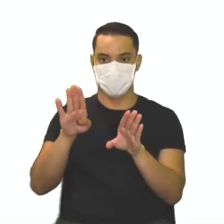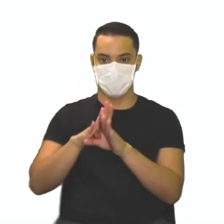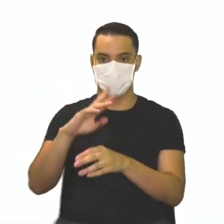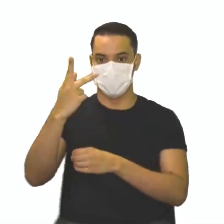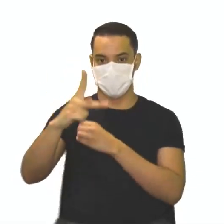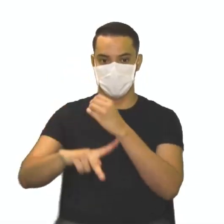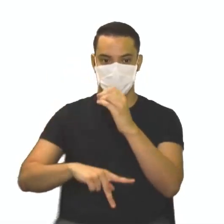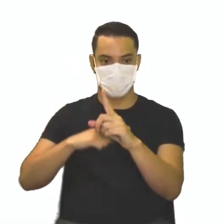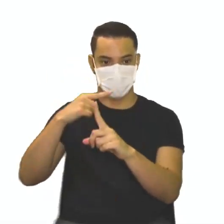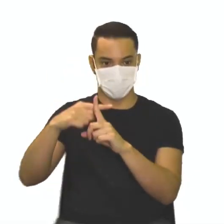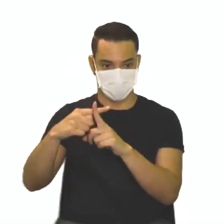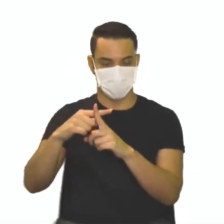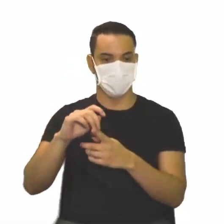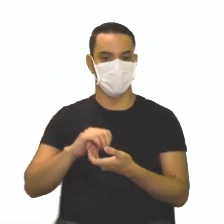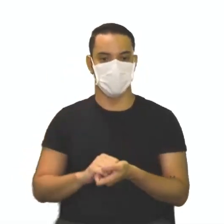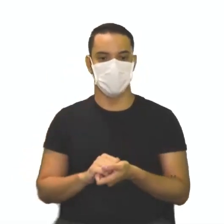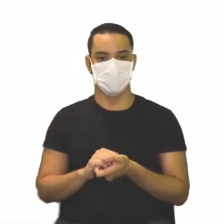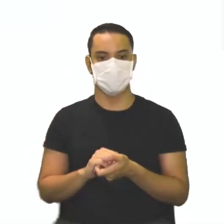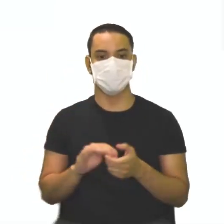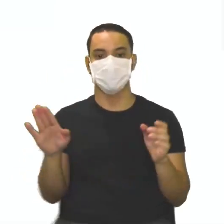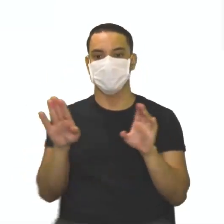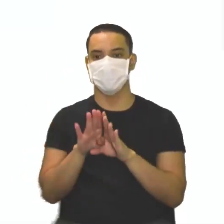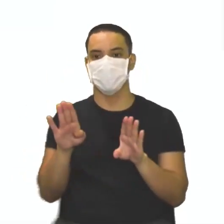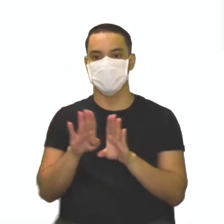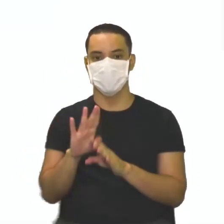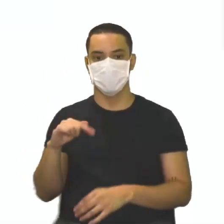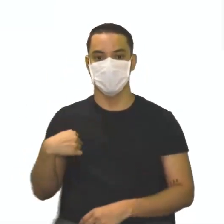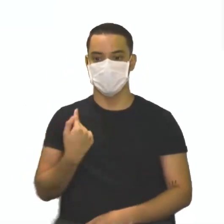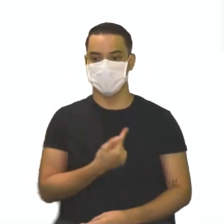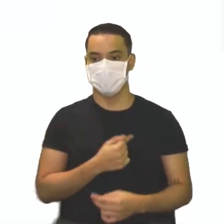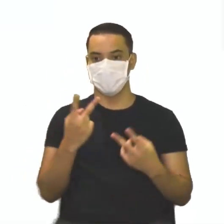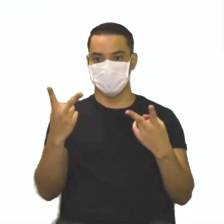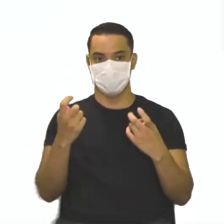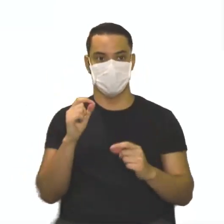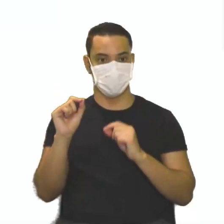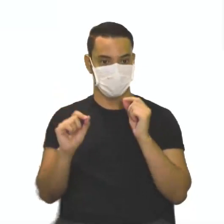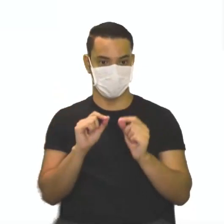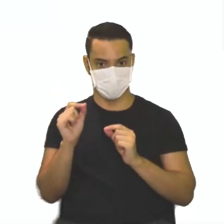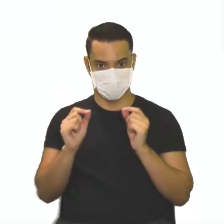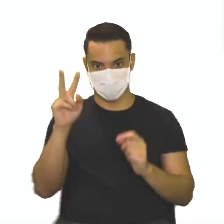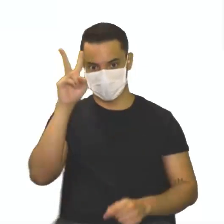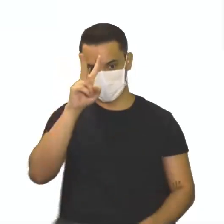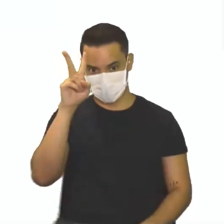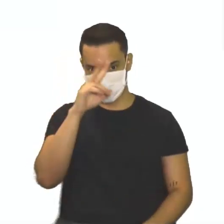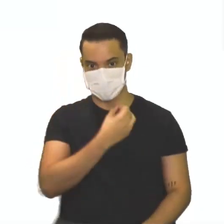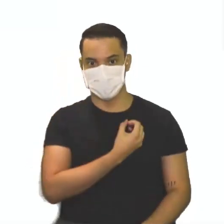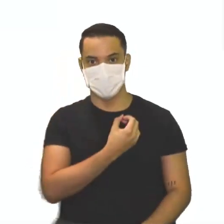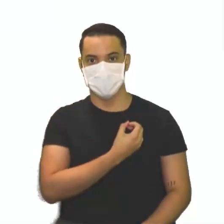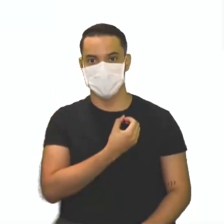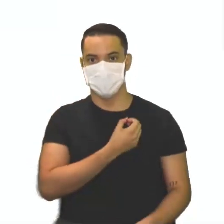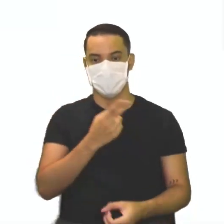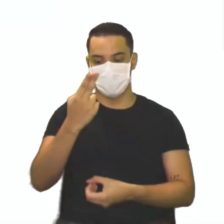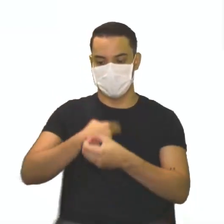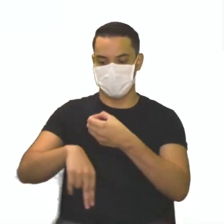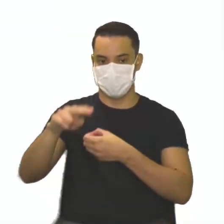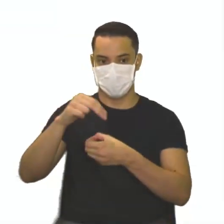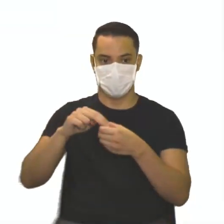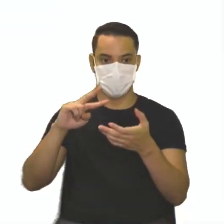Entendido? O que nós vimos também? Olha só, pessoal, o valor do nêutron aqui, como eu falei para vocês,